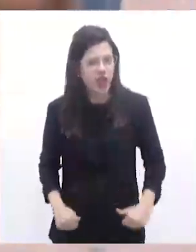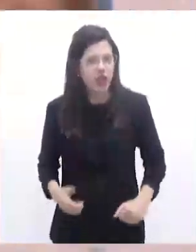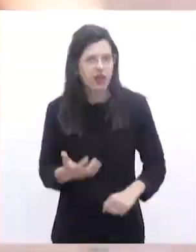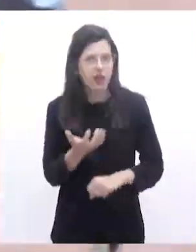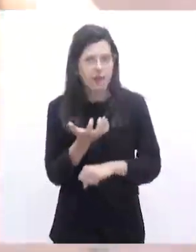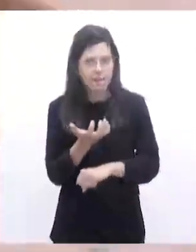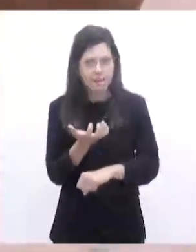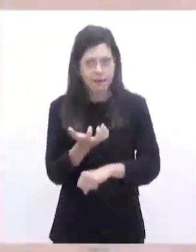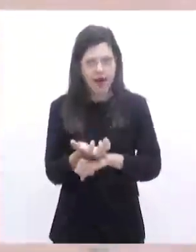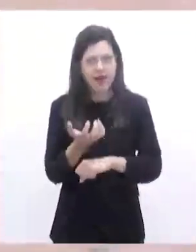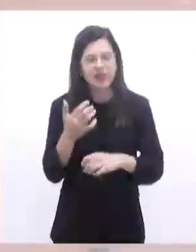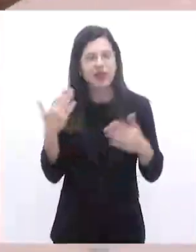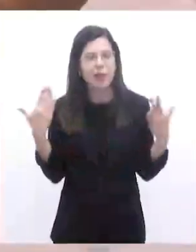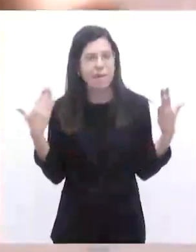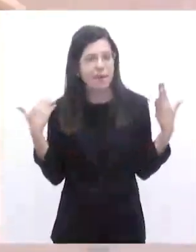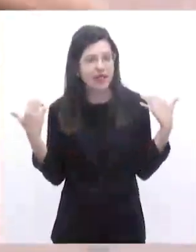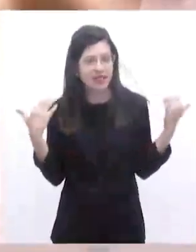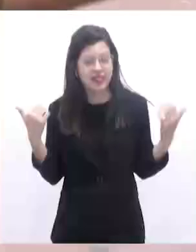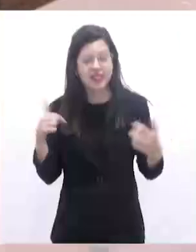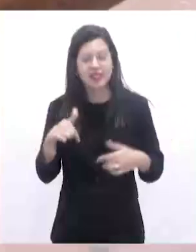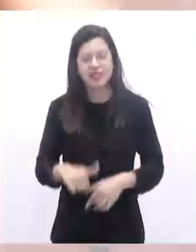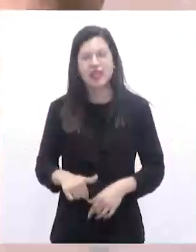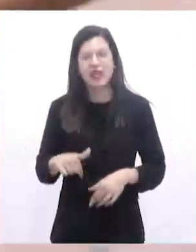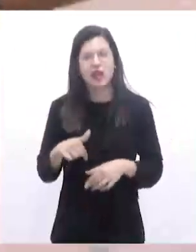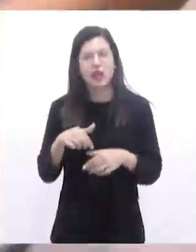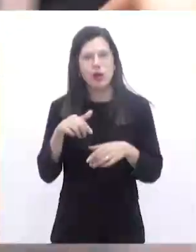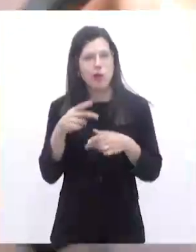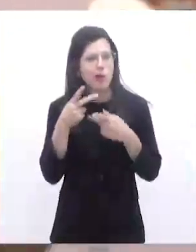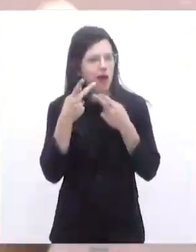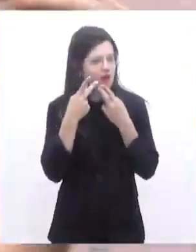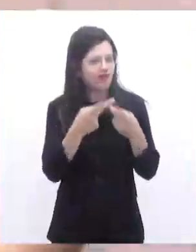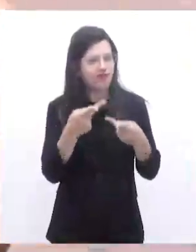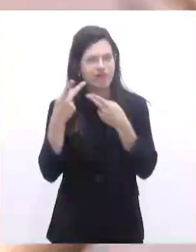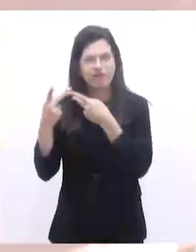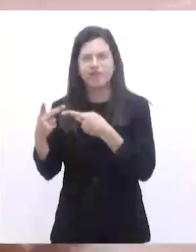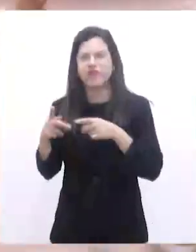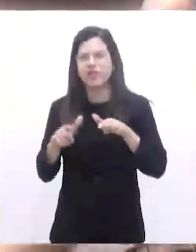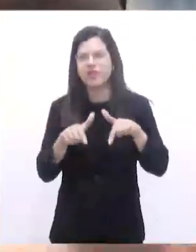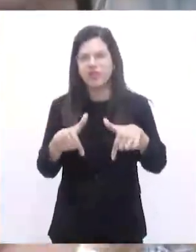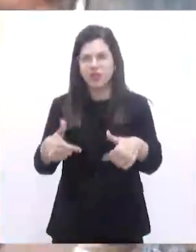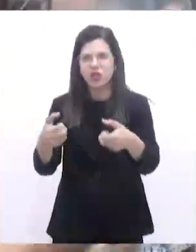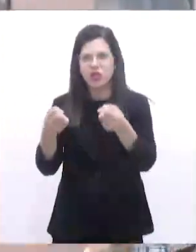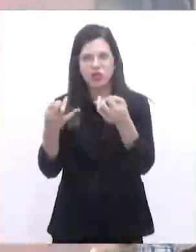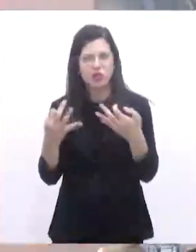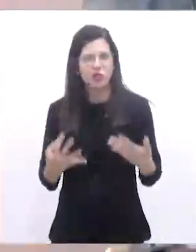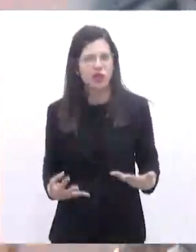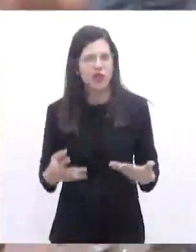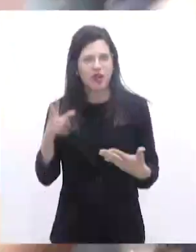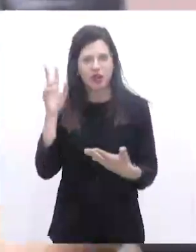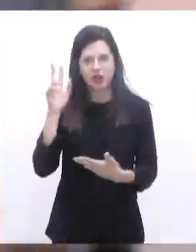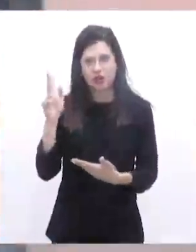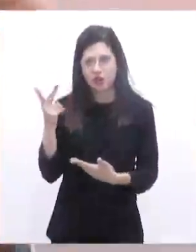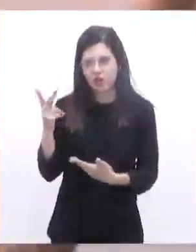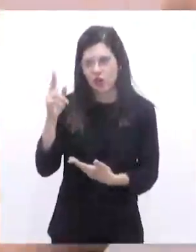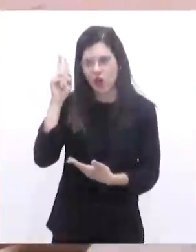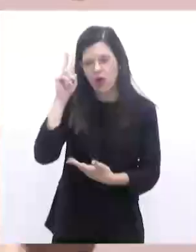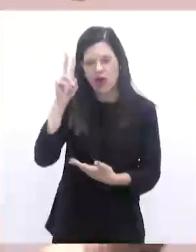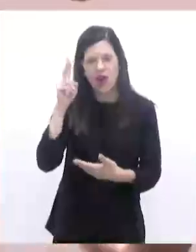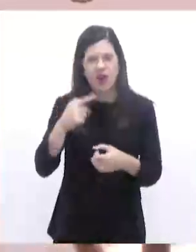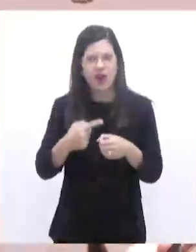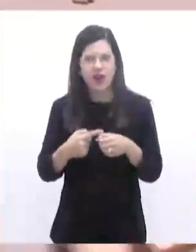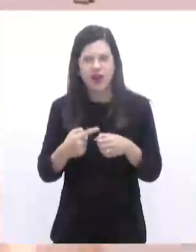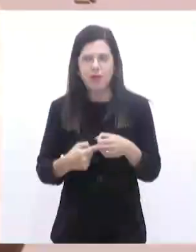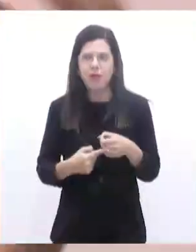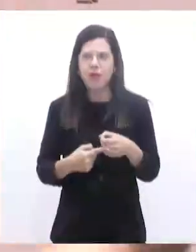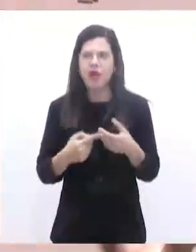aí a gente fez um passeio para percorrer essas intervenções e contar um pouco mais das histórias daquele bairro e como eles se